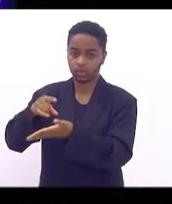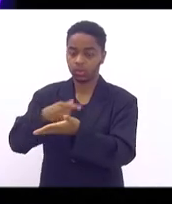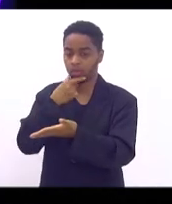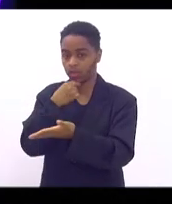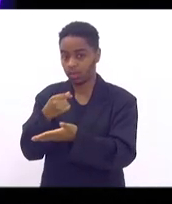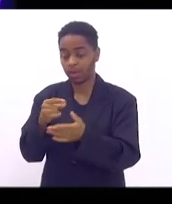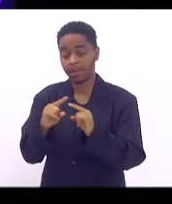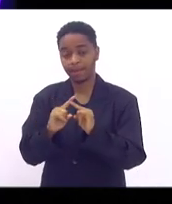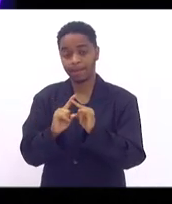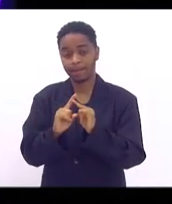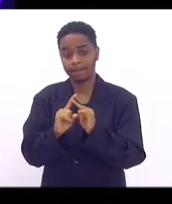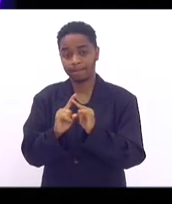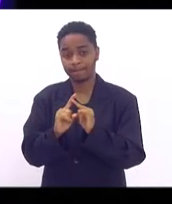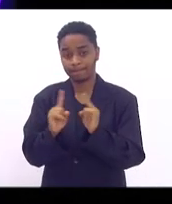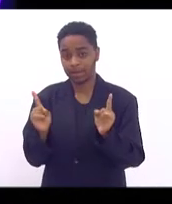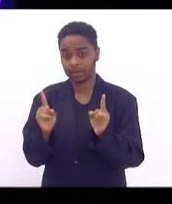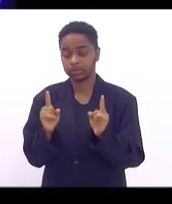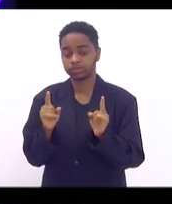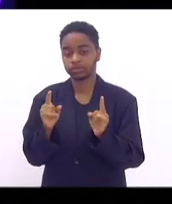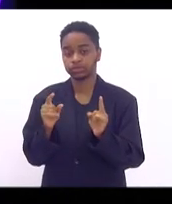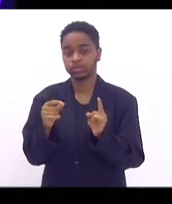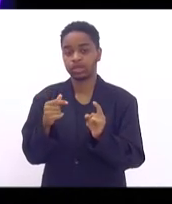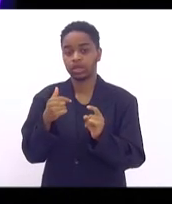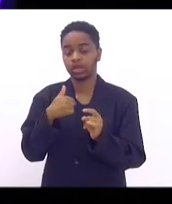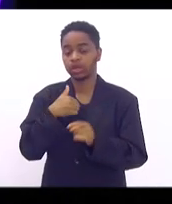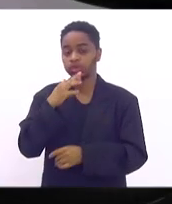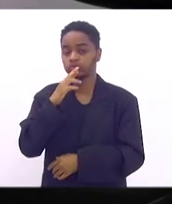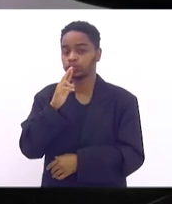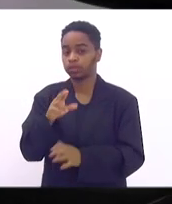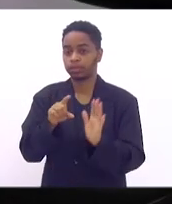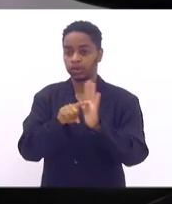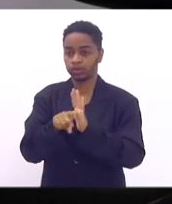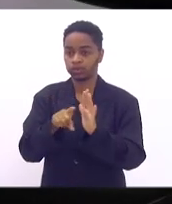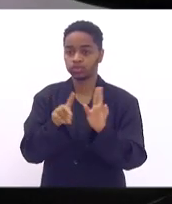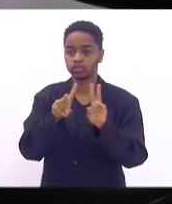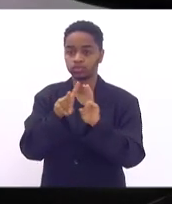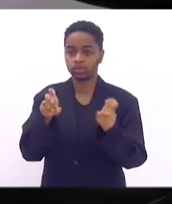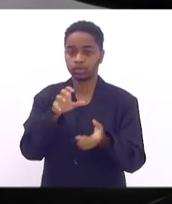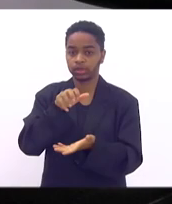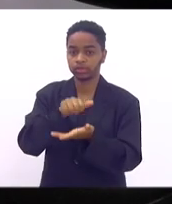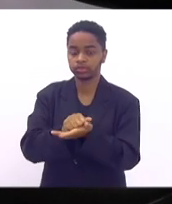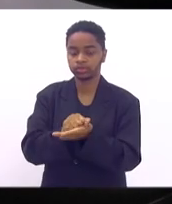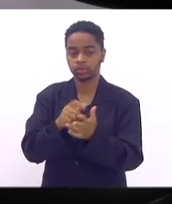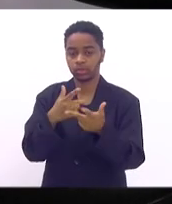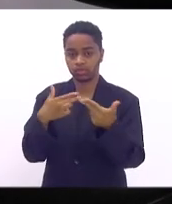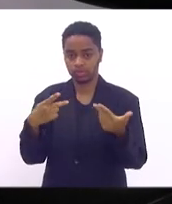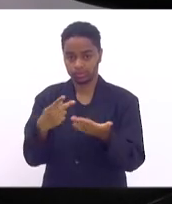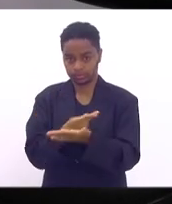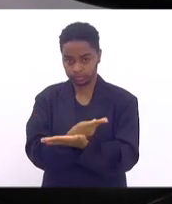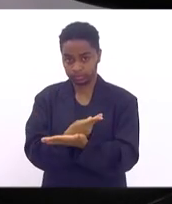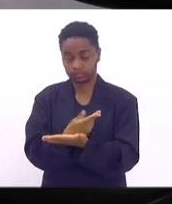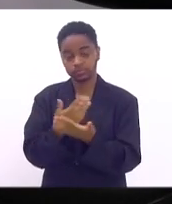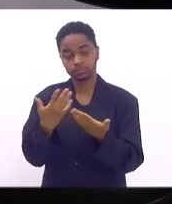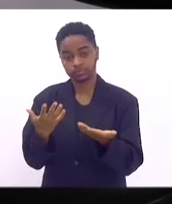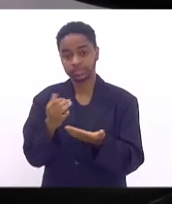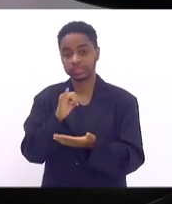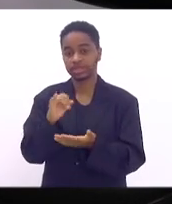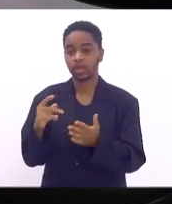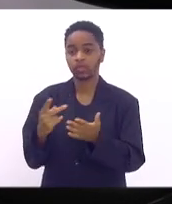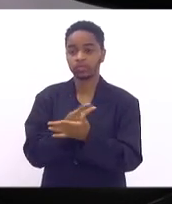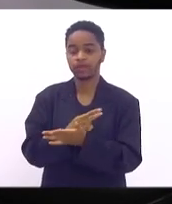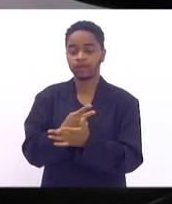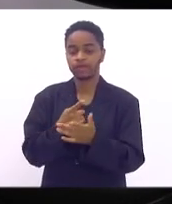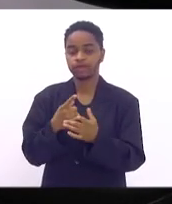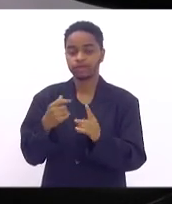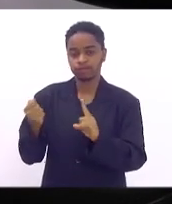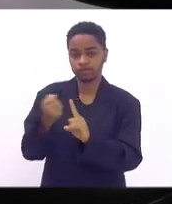respondendo a uma primeira pergunta, né, a respeito do registro de ocorrência, deputada, nos casos de violência doméstica, a gente,